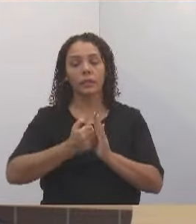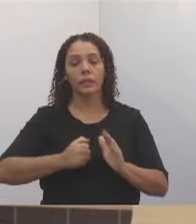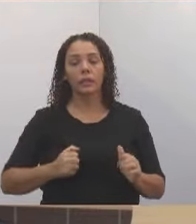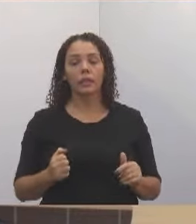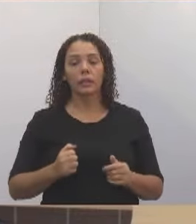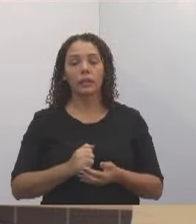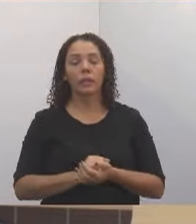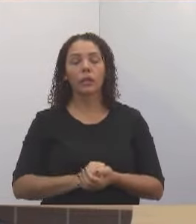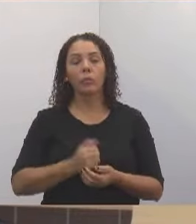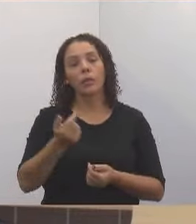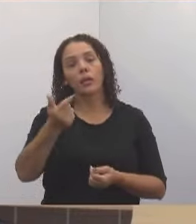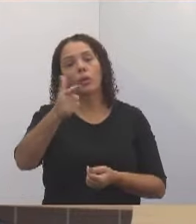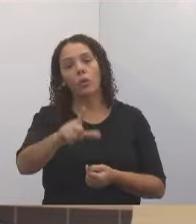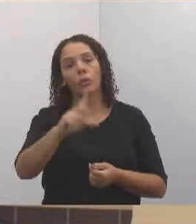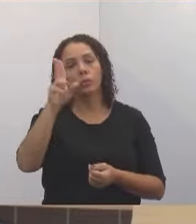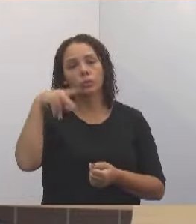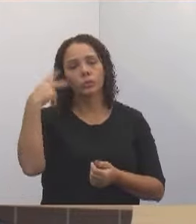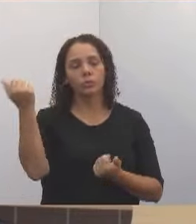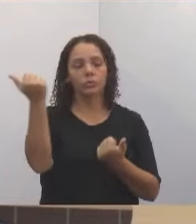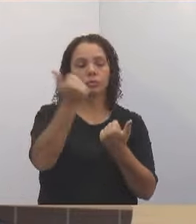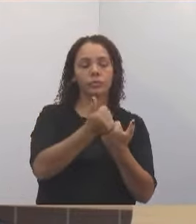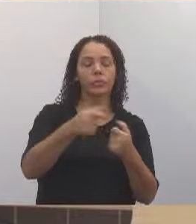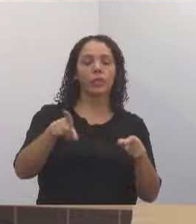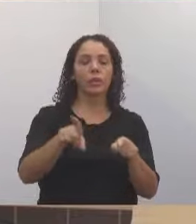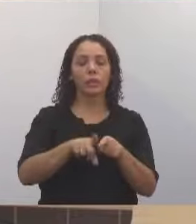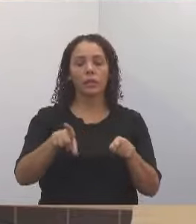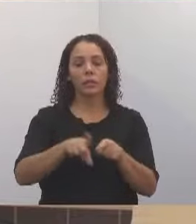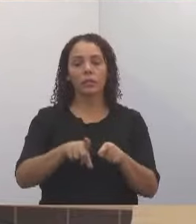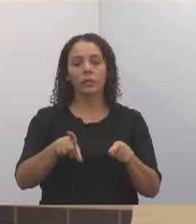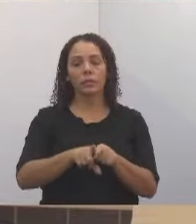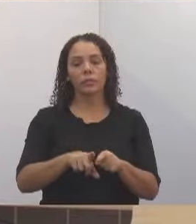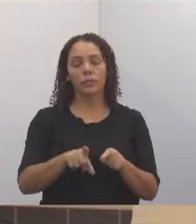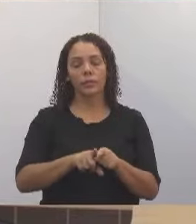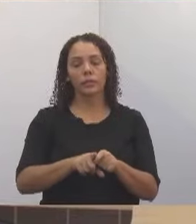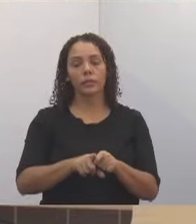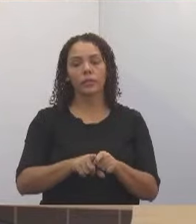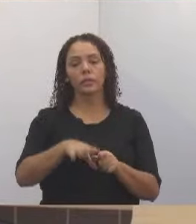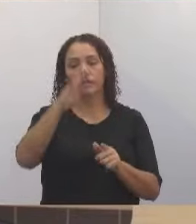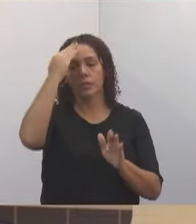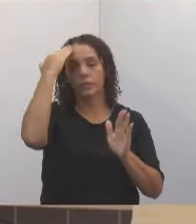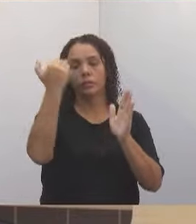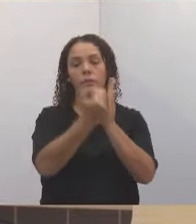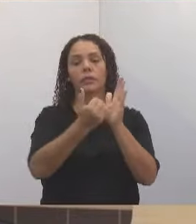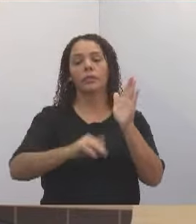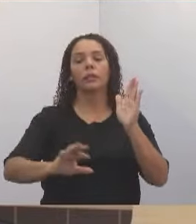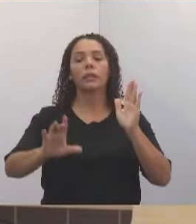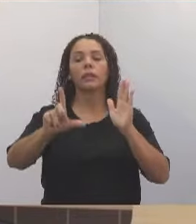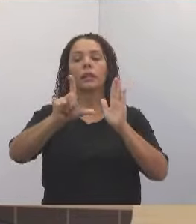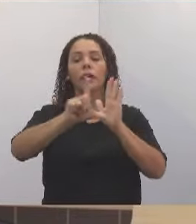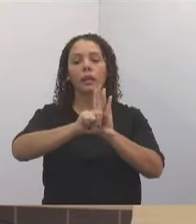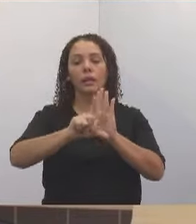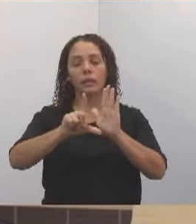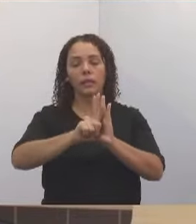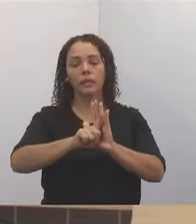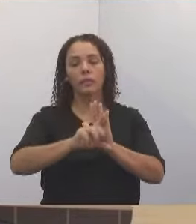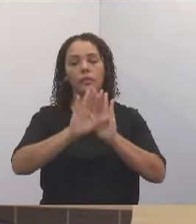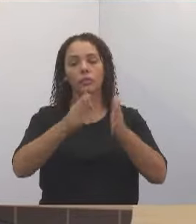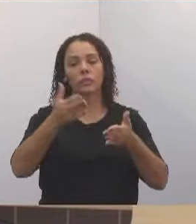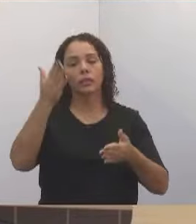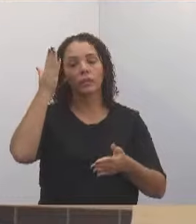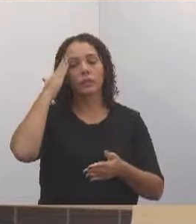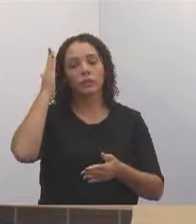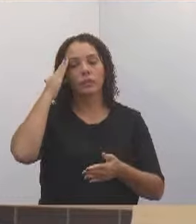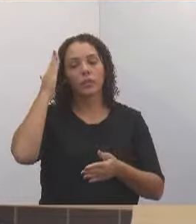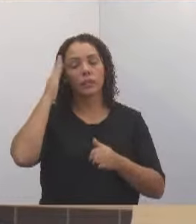para as subsequentes que vierem a tomar posse aqui na Câmara Municipal e já saibam de